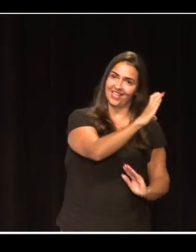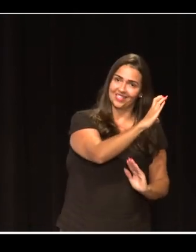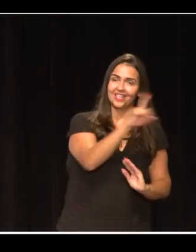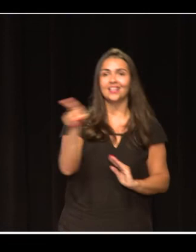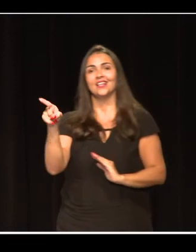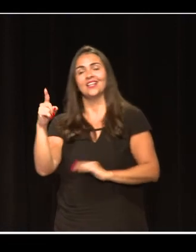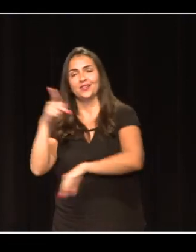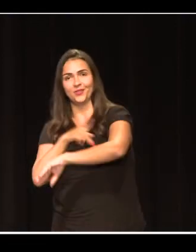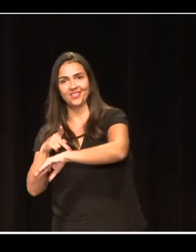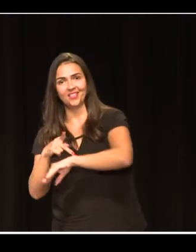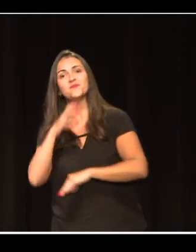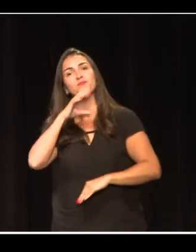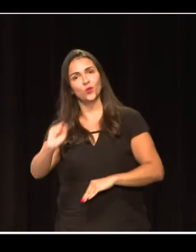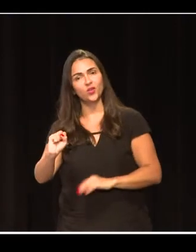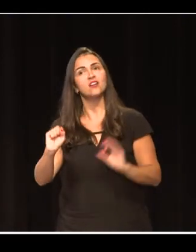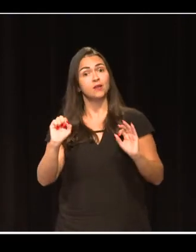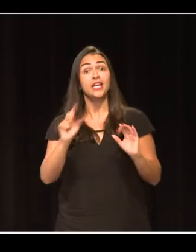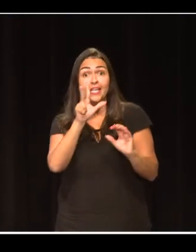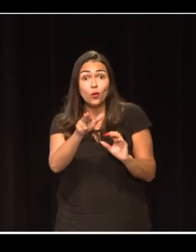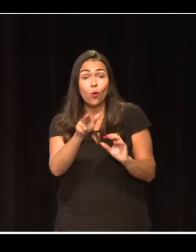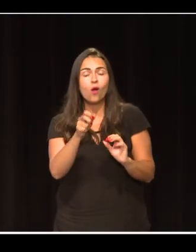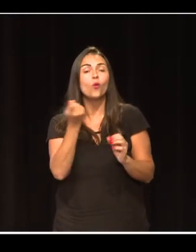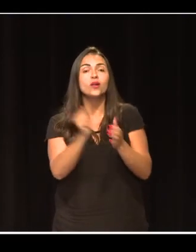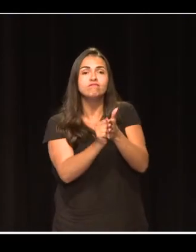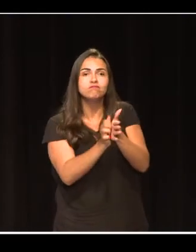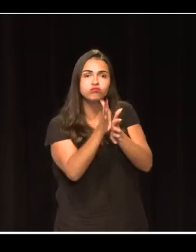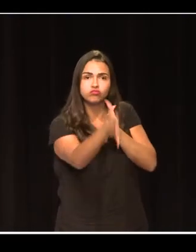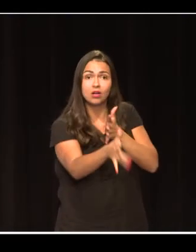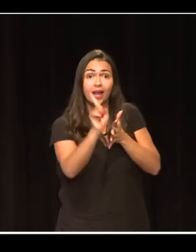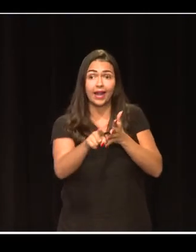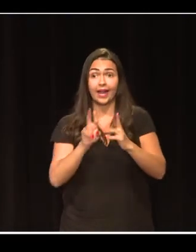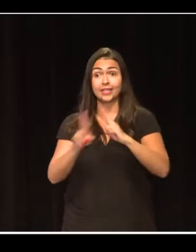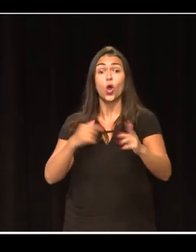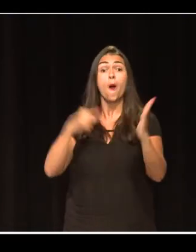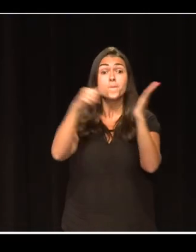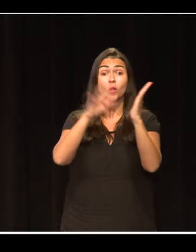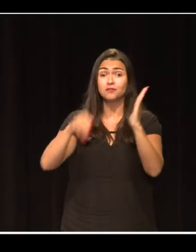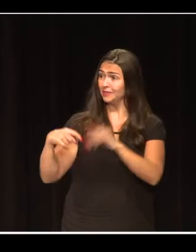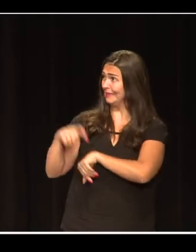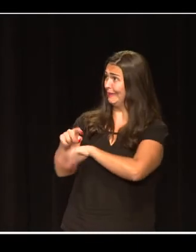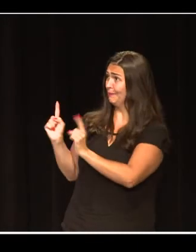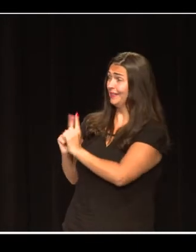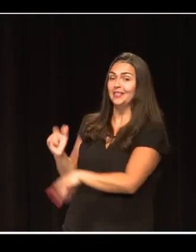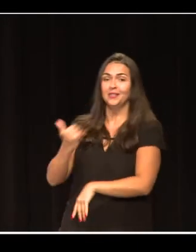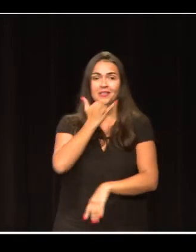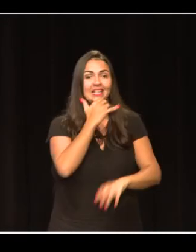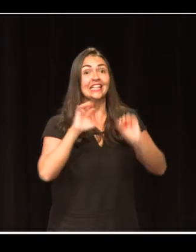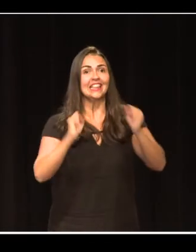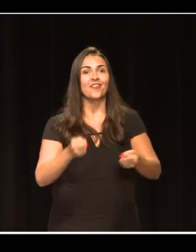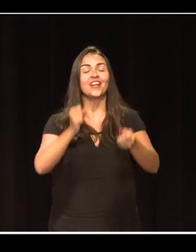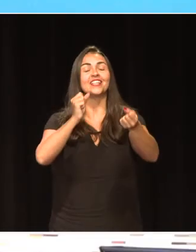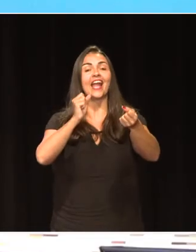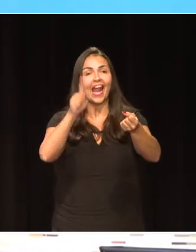instrução, né? Como essa língua de relação, e eu vou botar o ponto final exatamente na defesa da Libras como língua